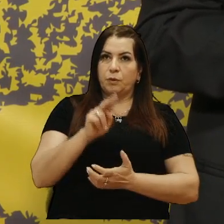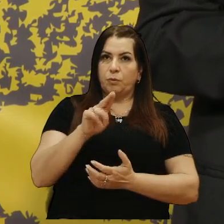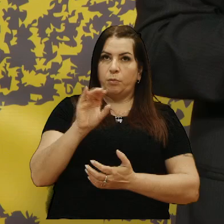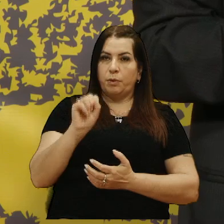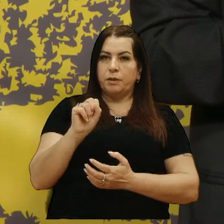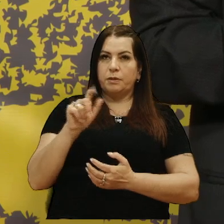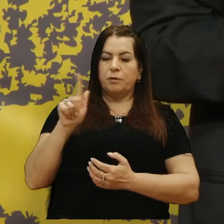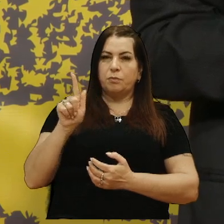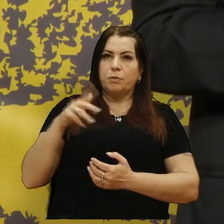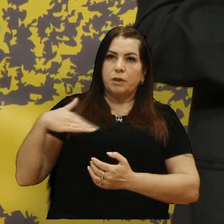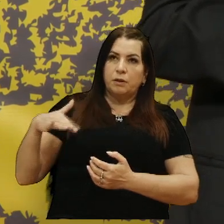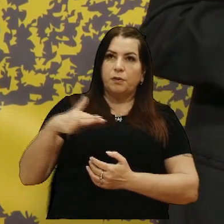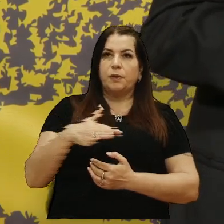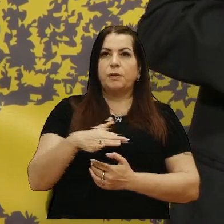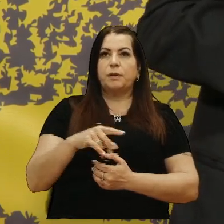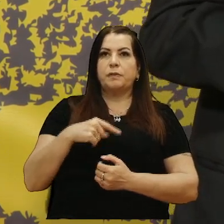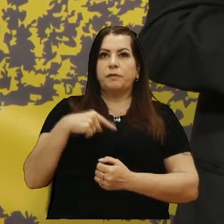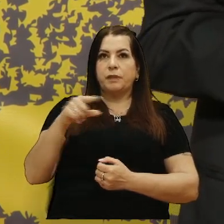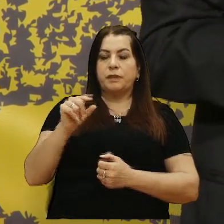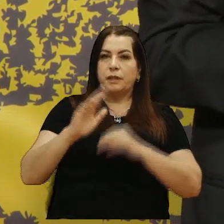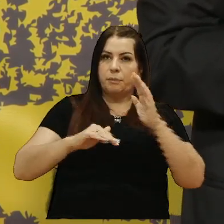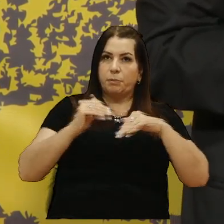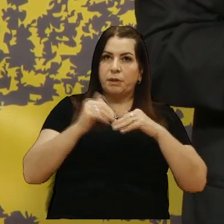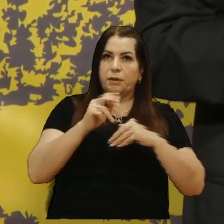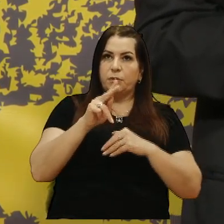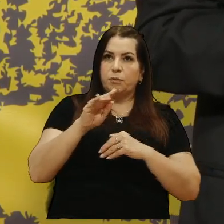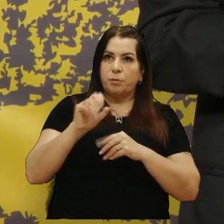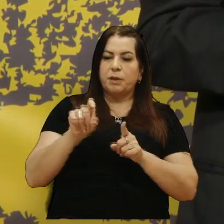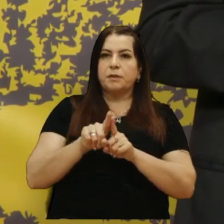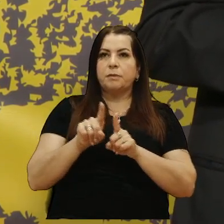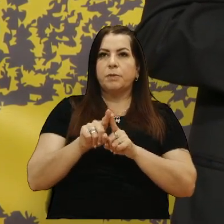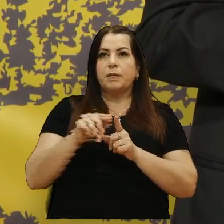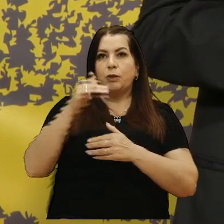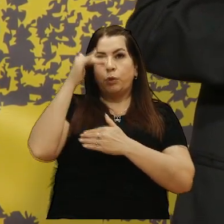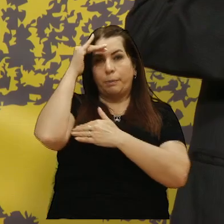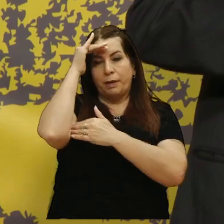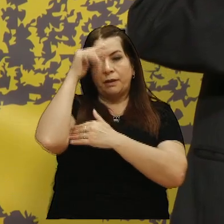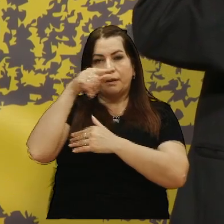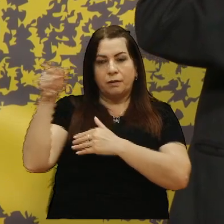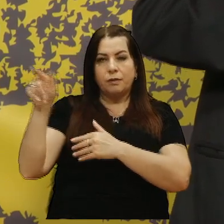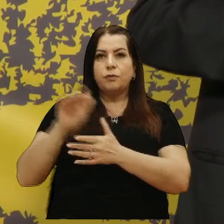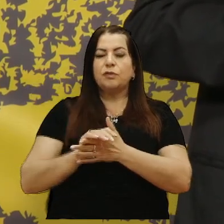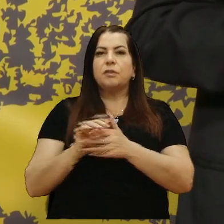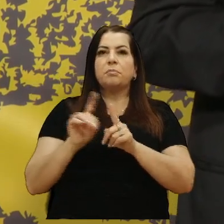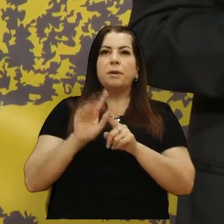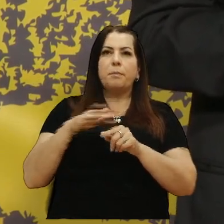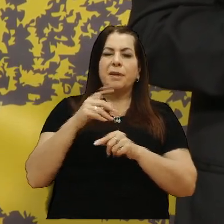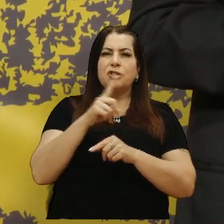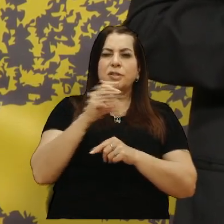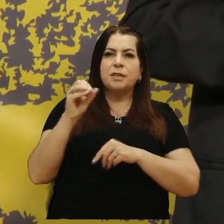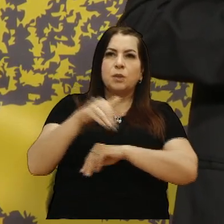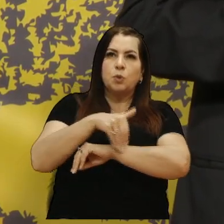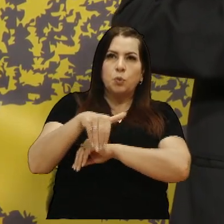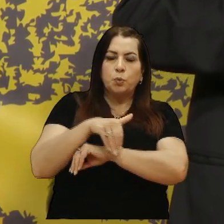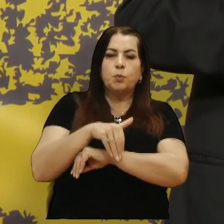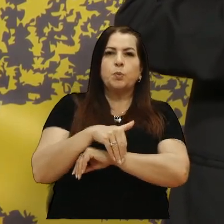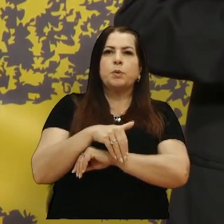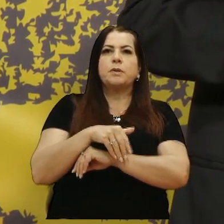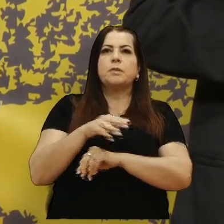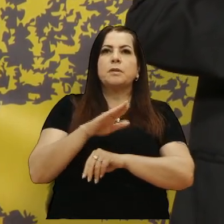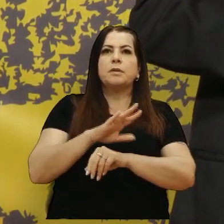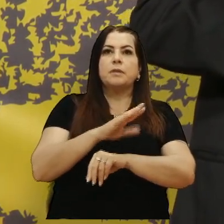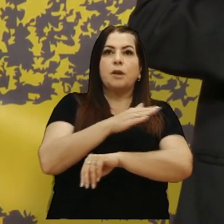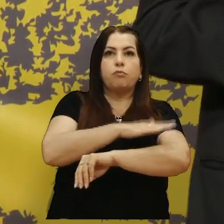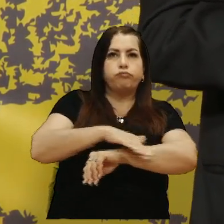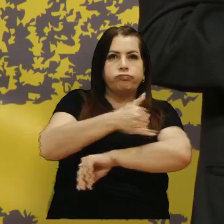de Galópolis, vai ser implantada também lá na UBS do Imigrante. Também mais de 100 ruas que serão